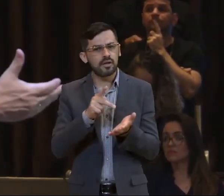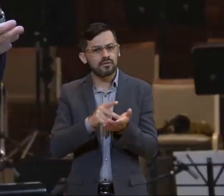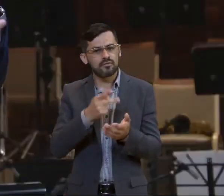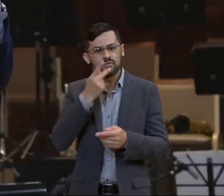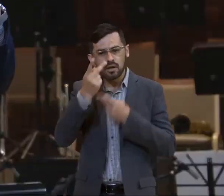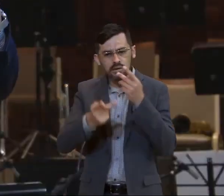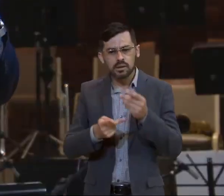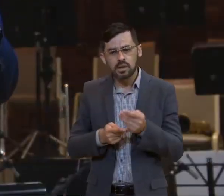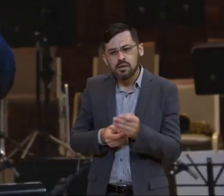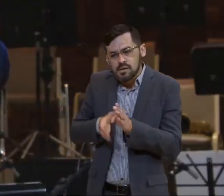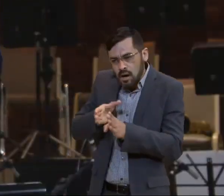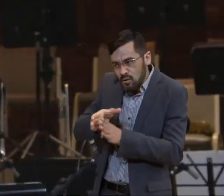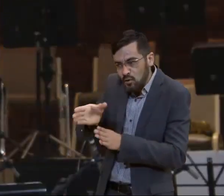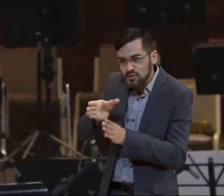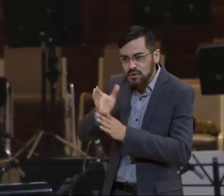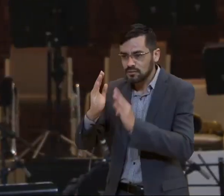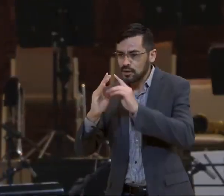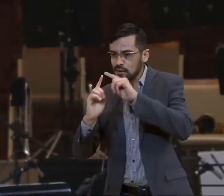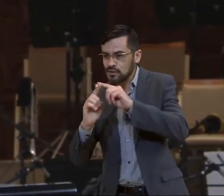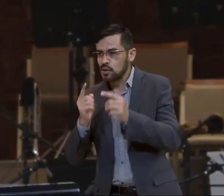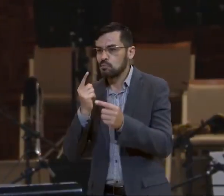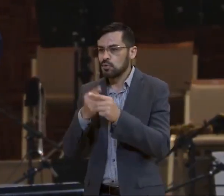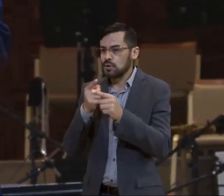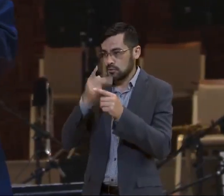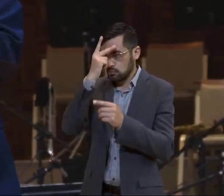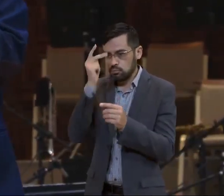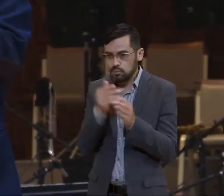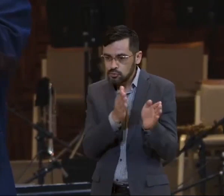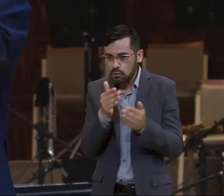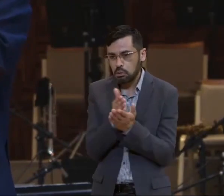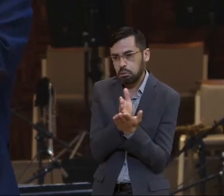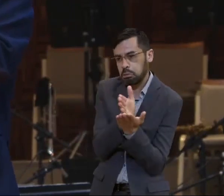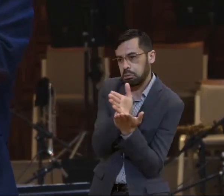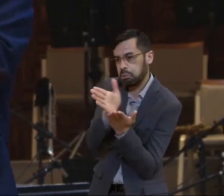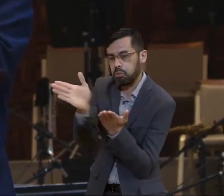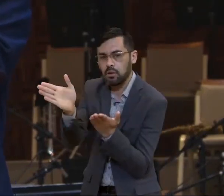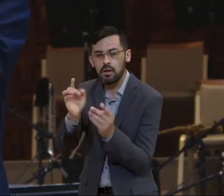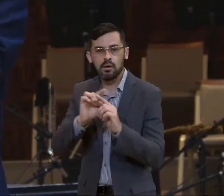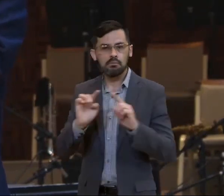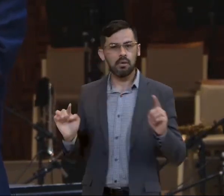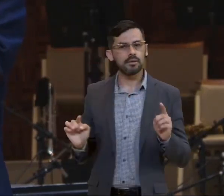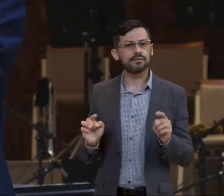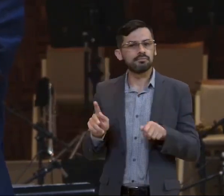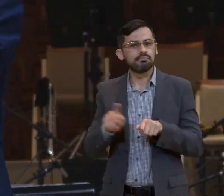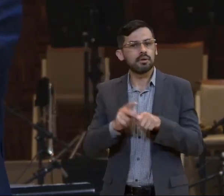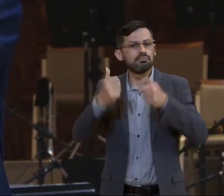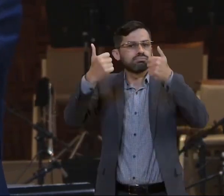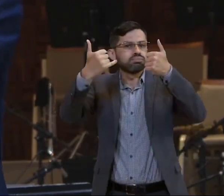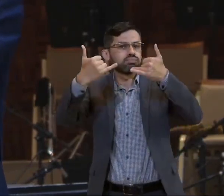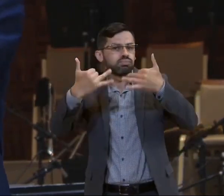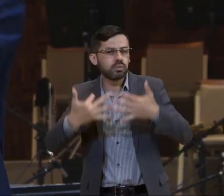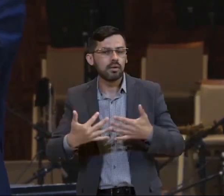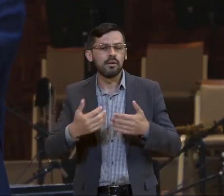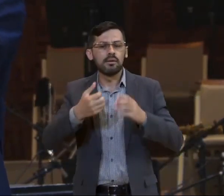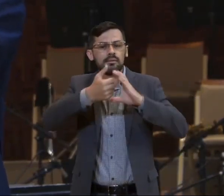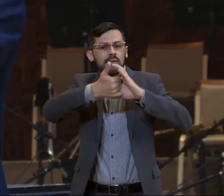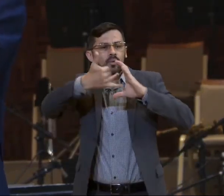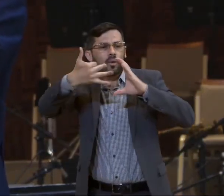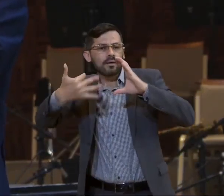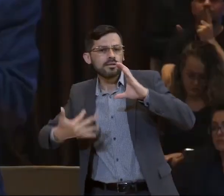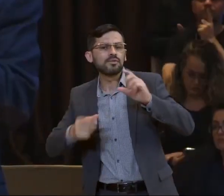a igreja porque está havendo desvios espirituais, ele começa falando sobre essas qualidades